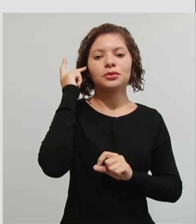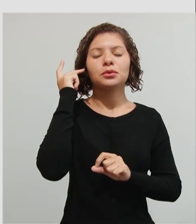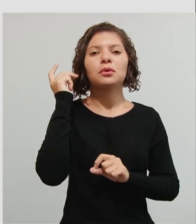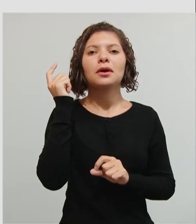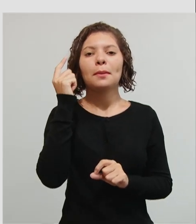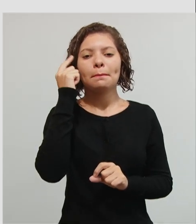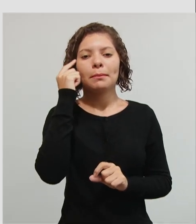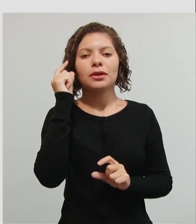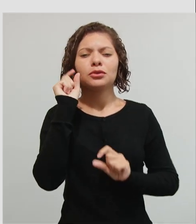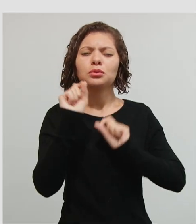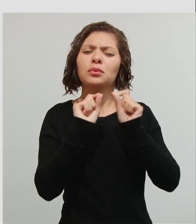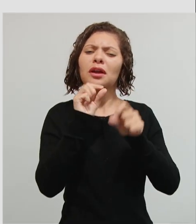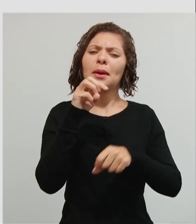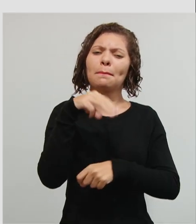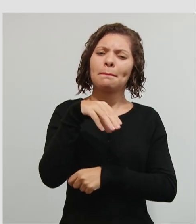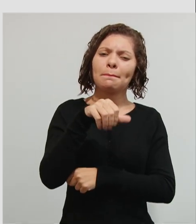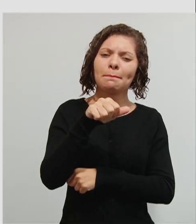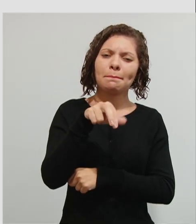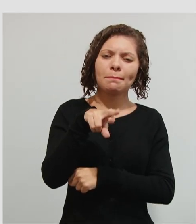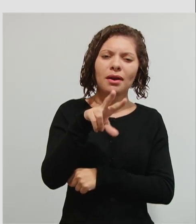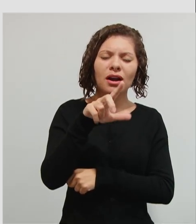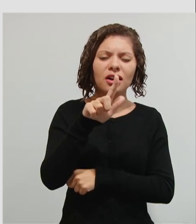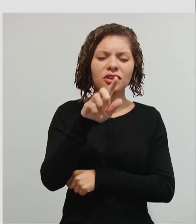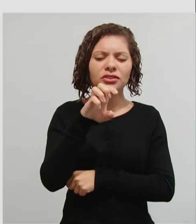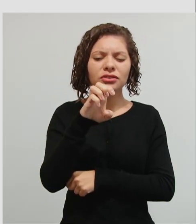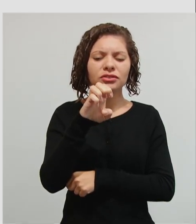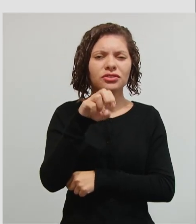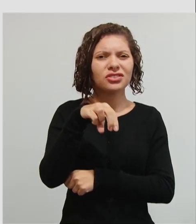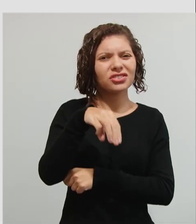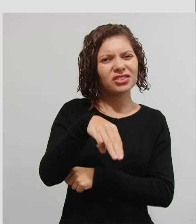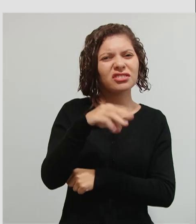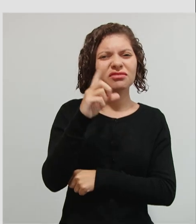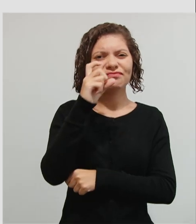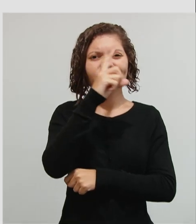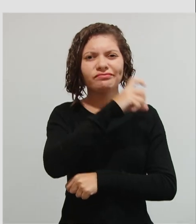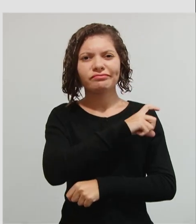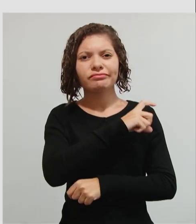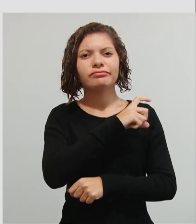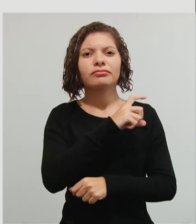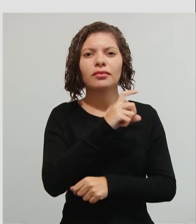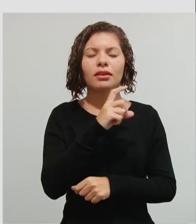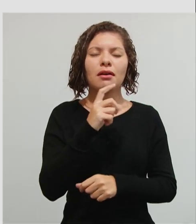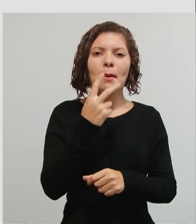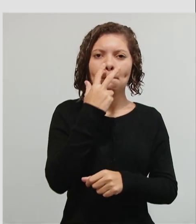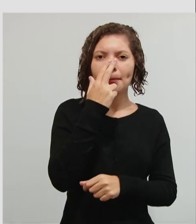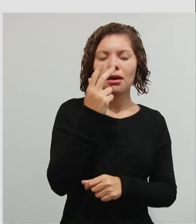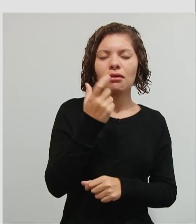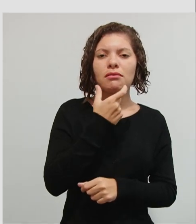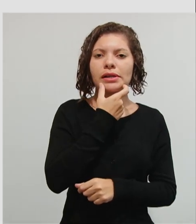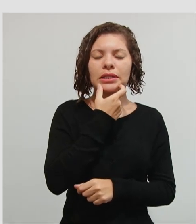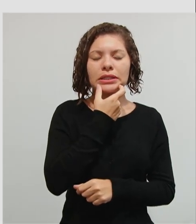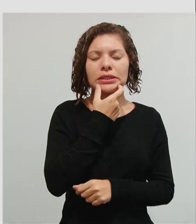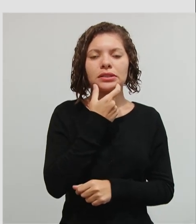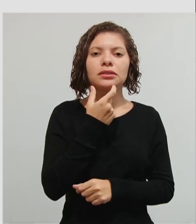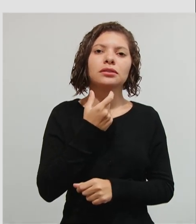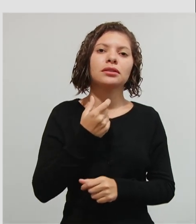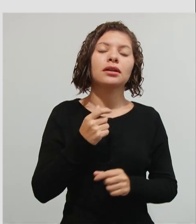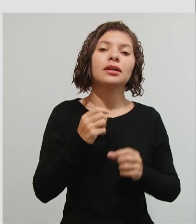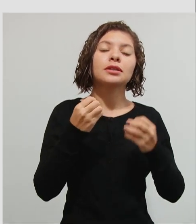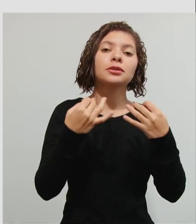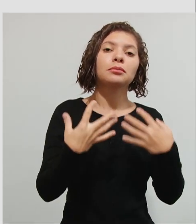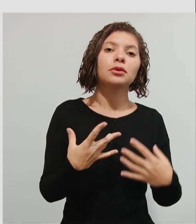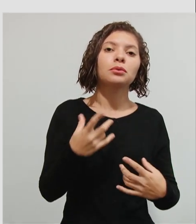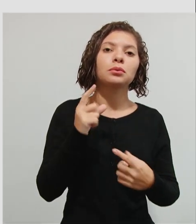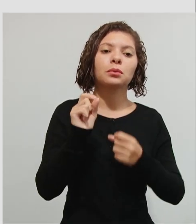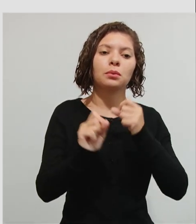na margem. Essa é uma expressão um pouco difícil de entender, porque é um pouco uma tradução de uma expressão em inglês. E ela fala um pouco que